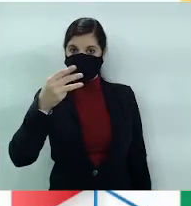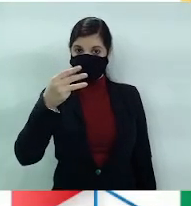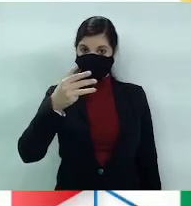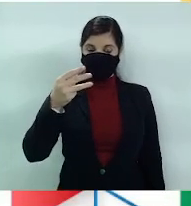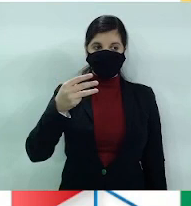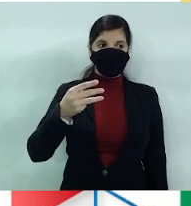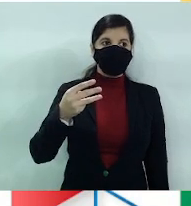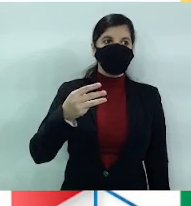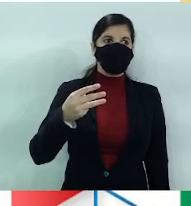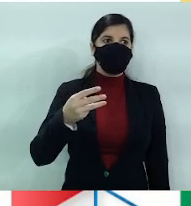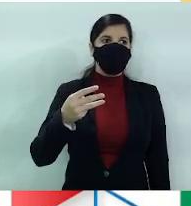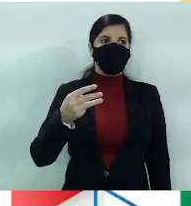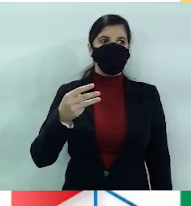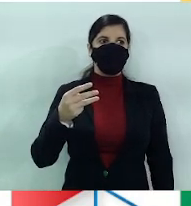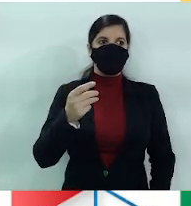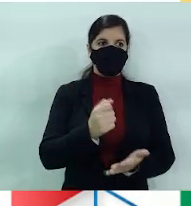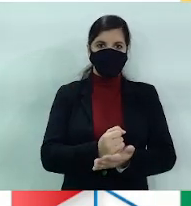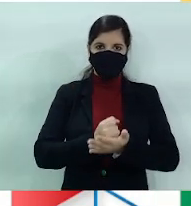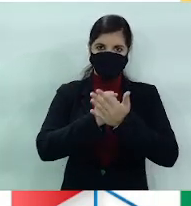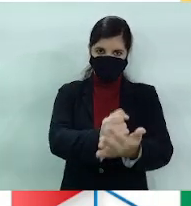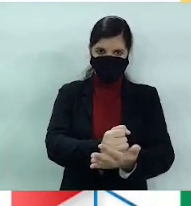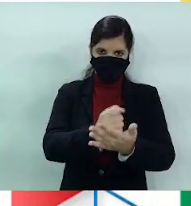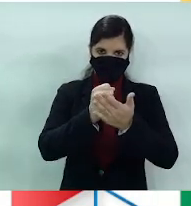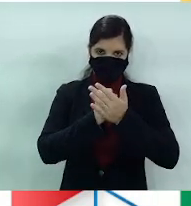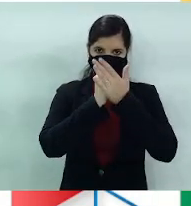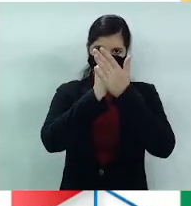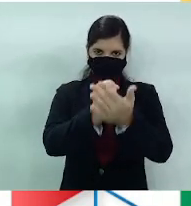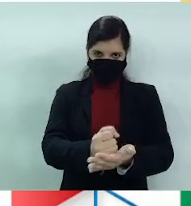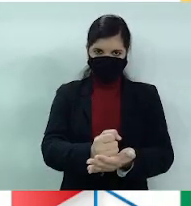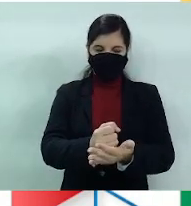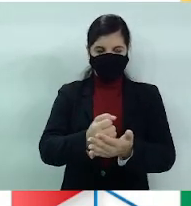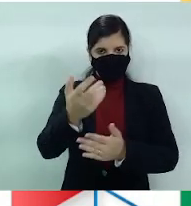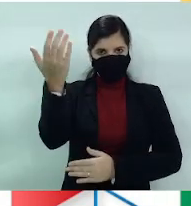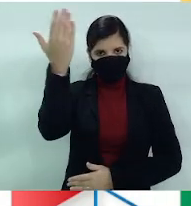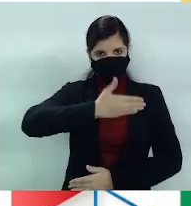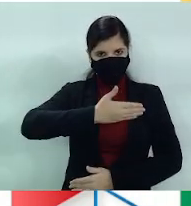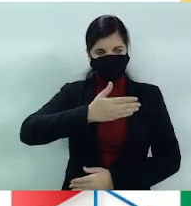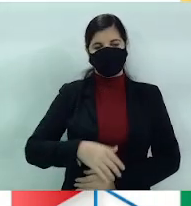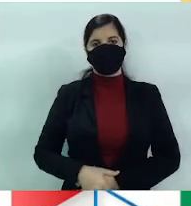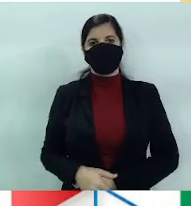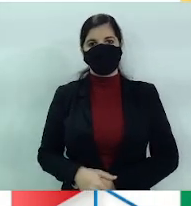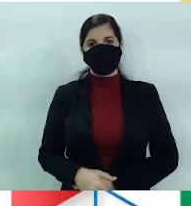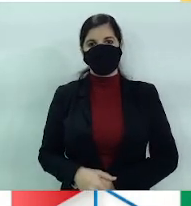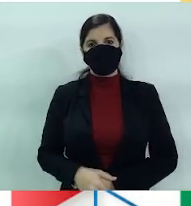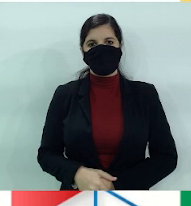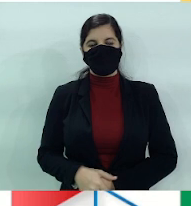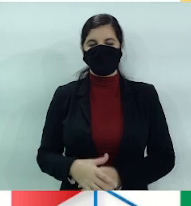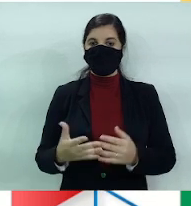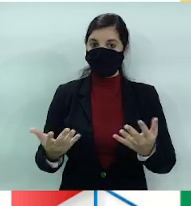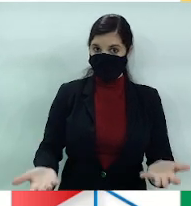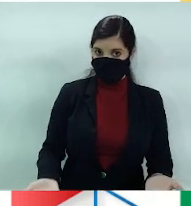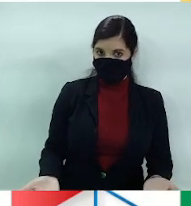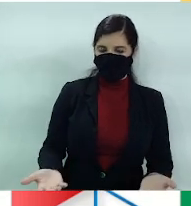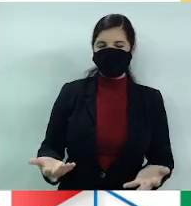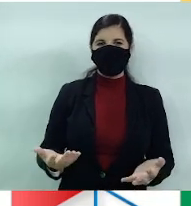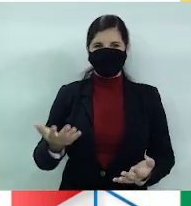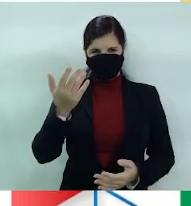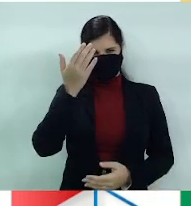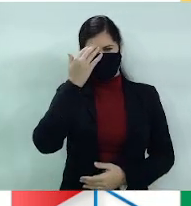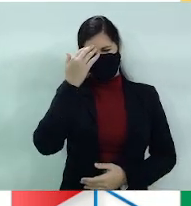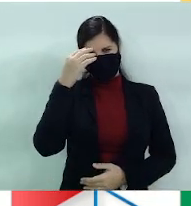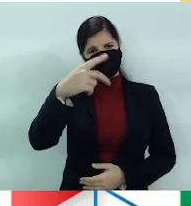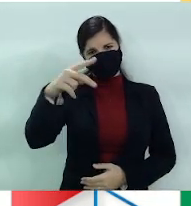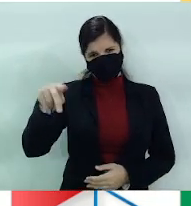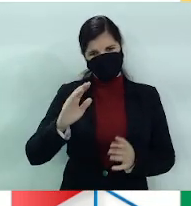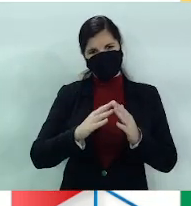Terceira etapa seria oferecer evidências. Gente, acho que todo mundo em